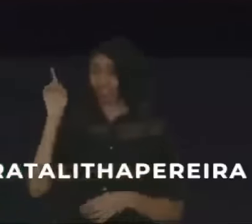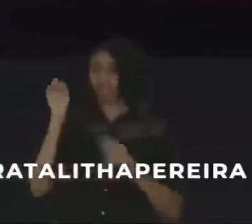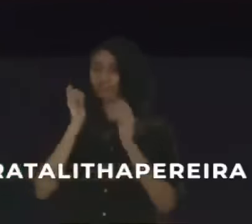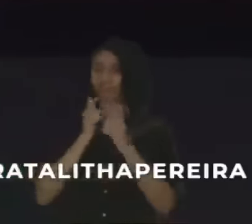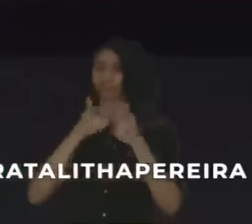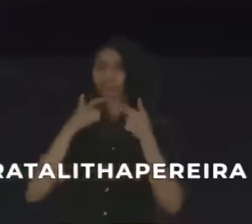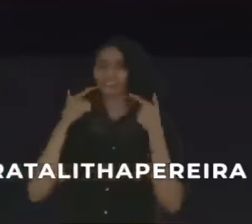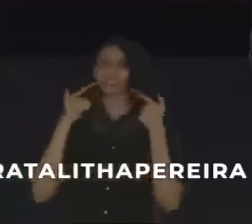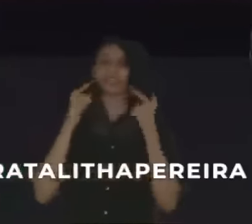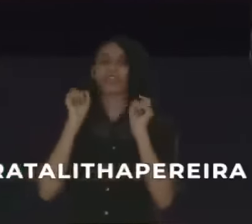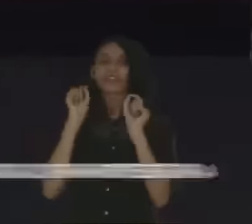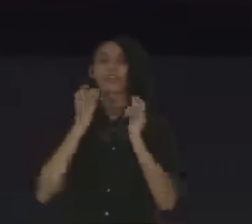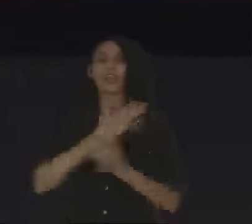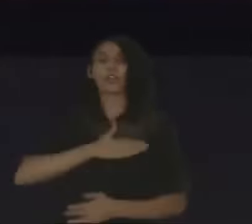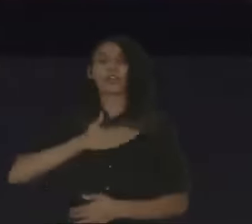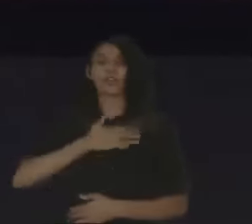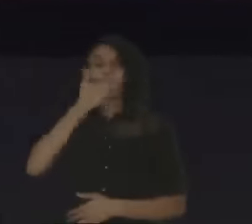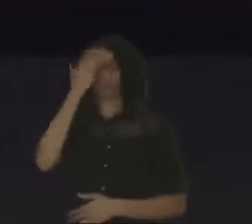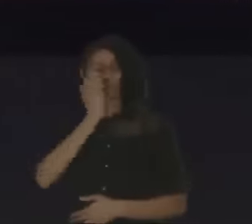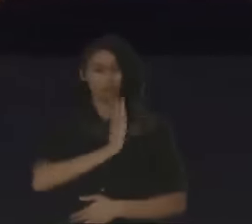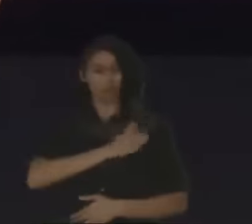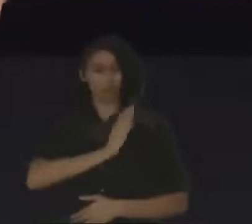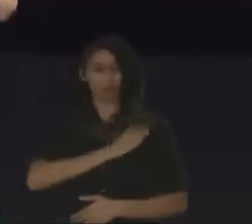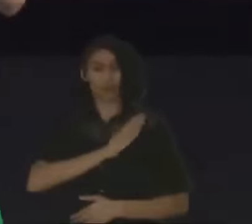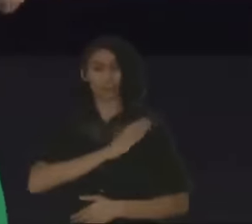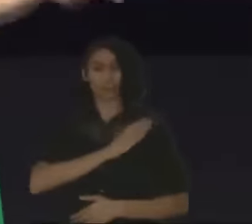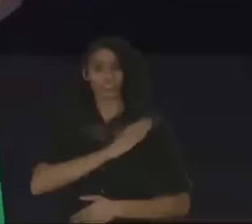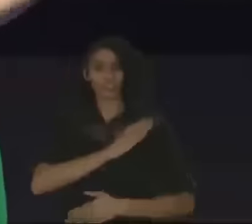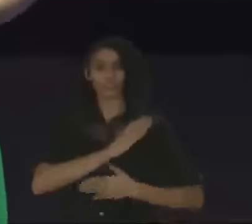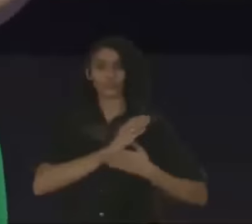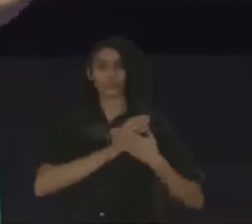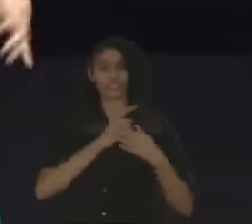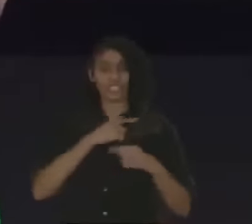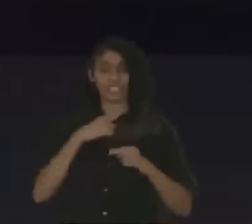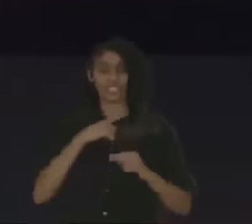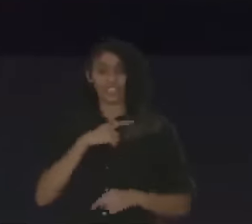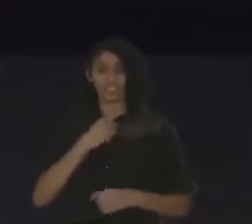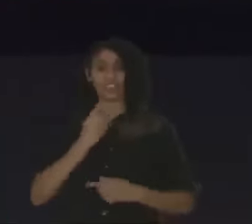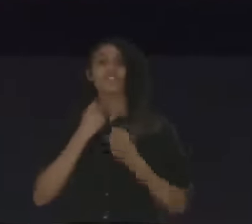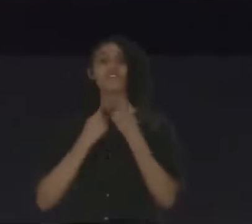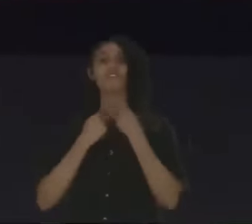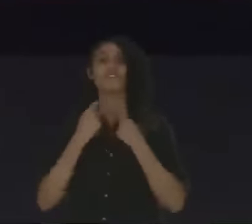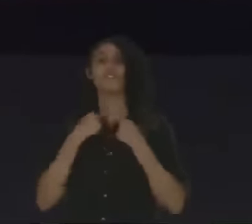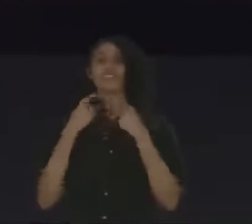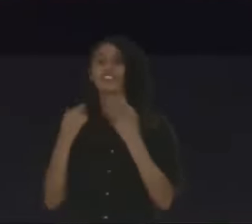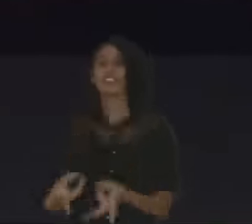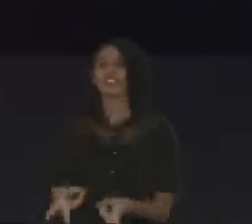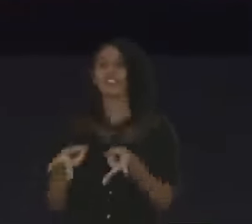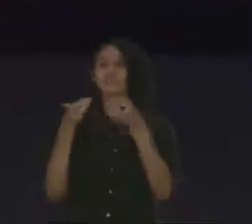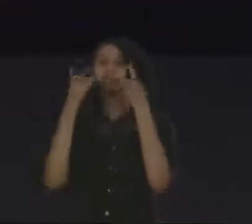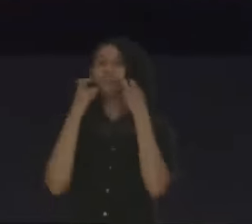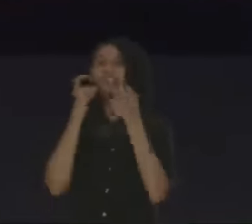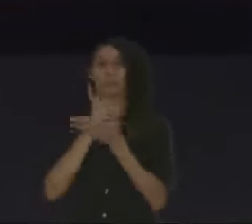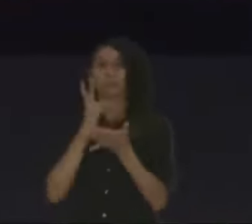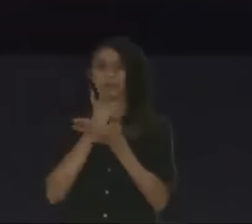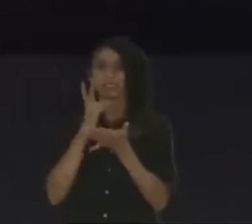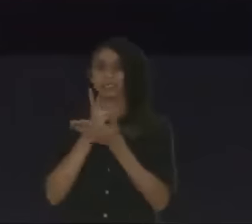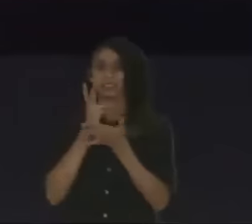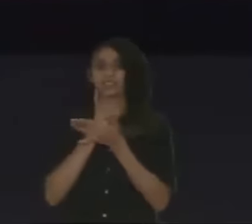contrito quebrantado ou seja um coração tendencioso a perceber que precisa de Deus